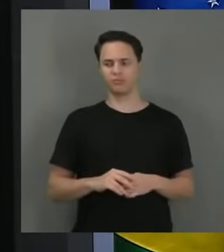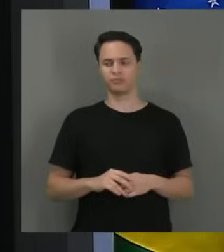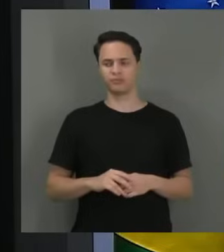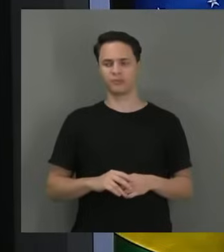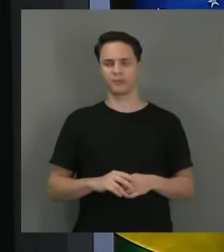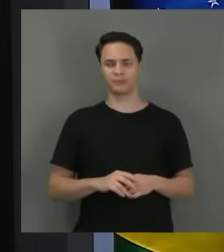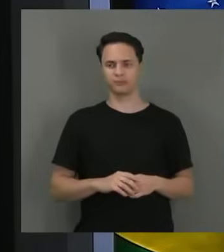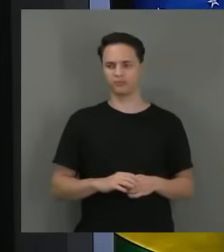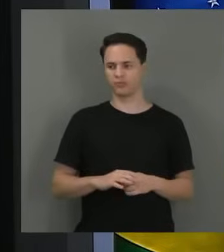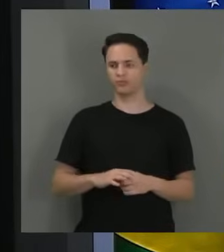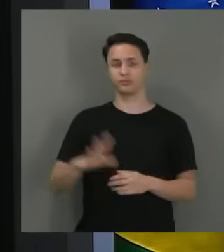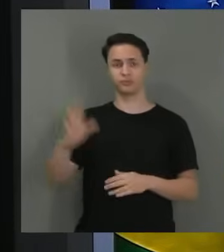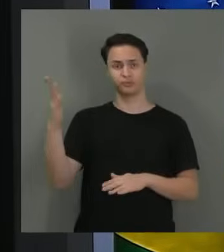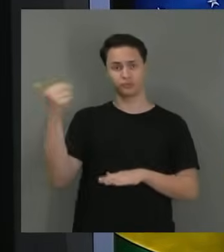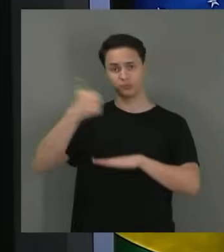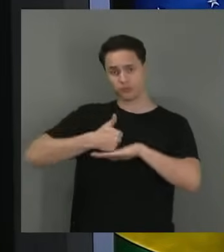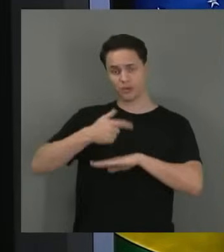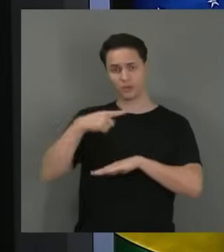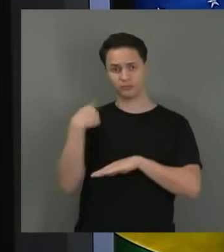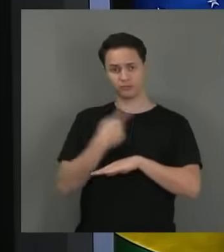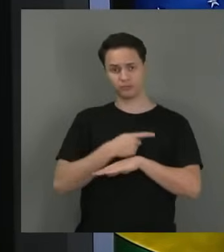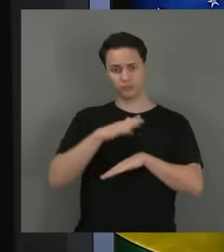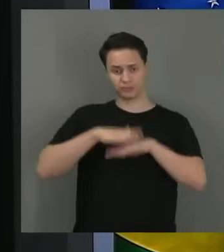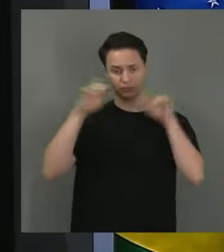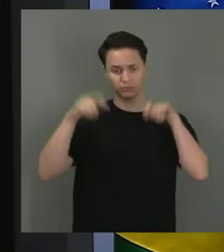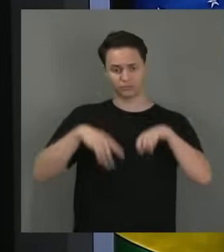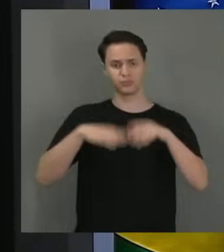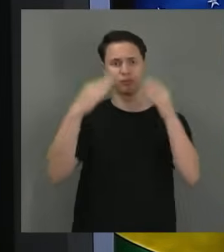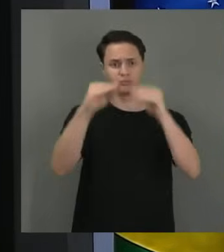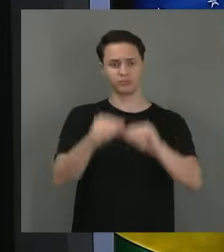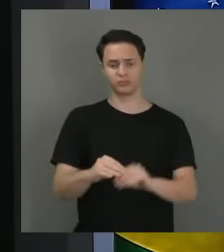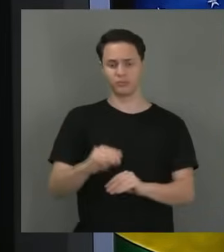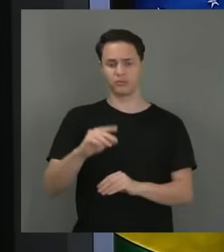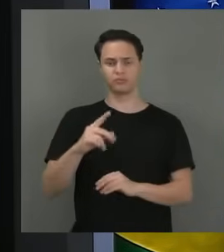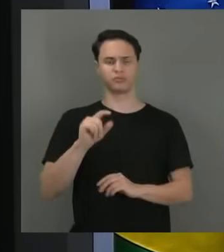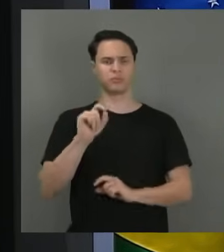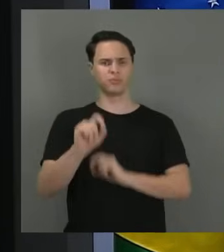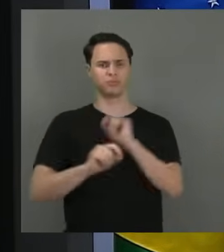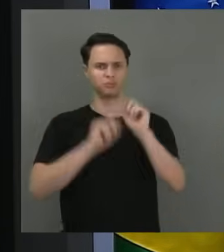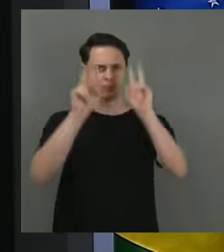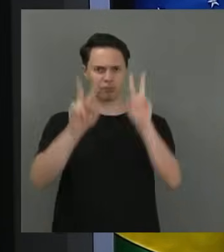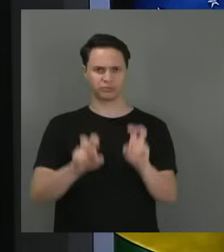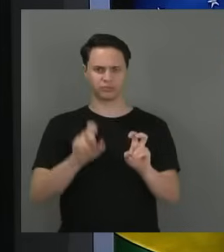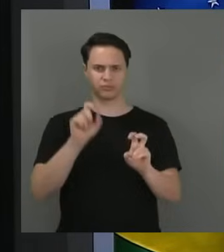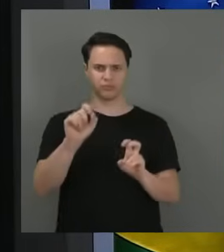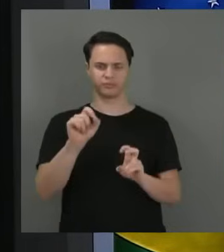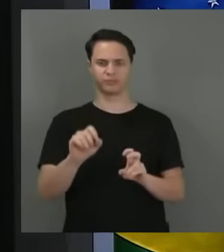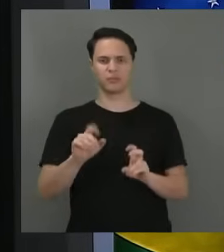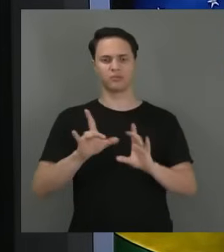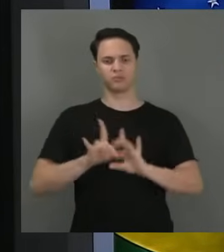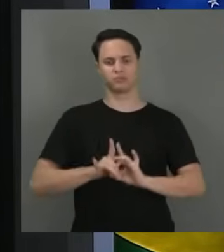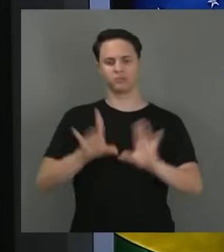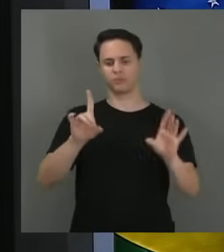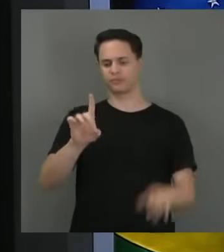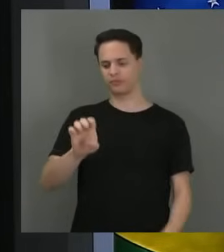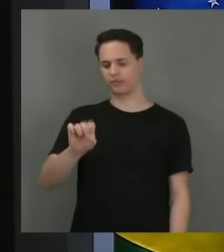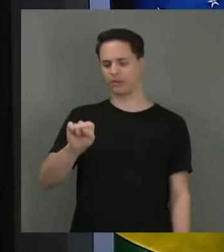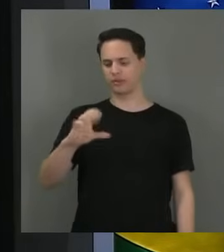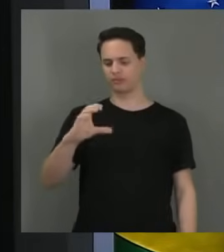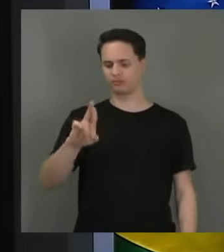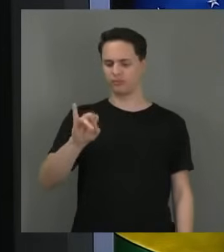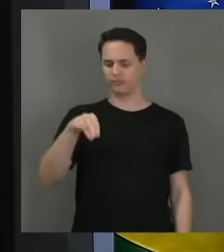invadindo a nossa competência, começou a colocar em pauta lá a questão da descriminalização do aborto